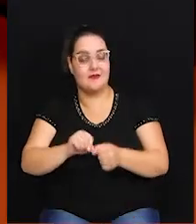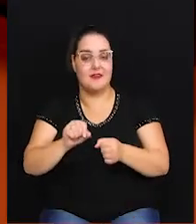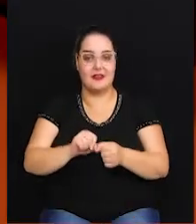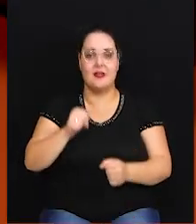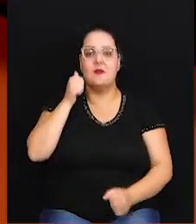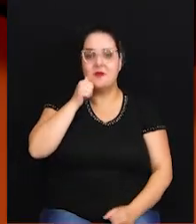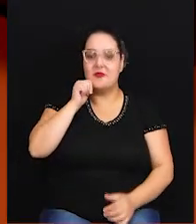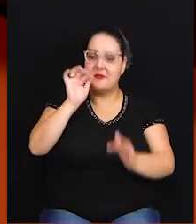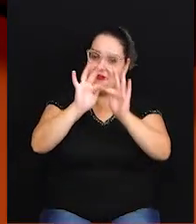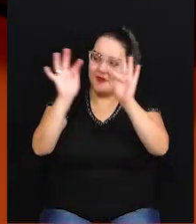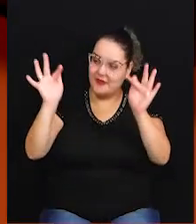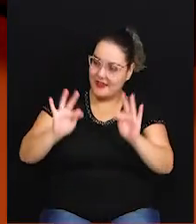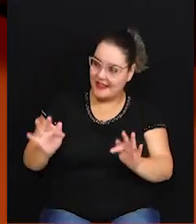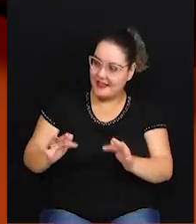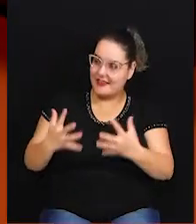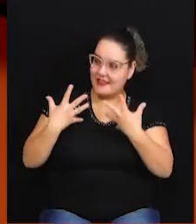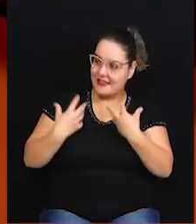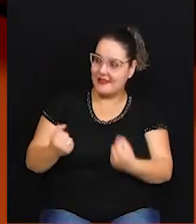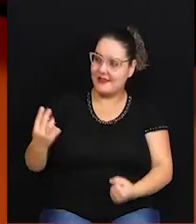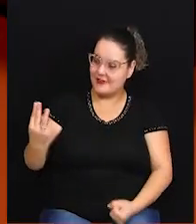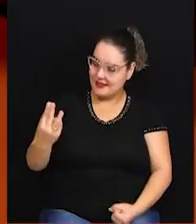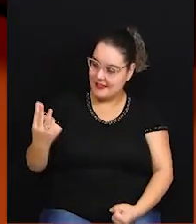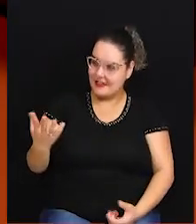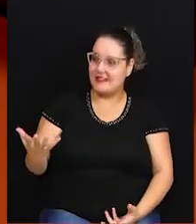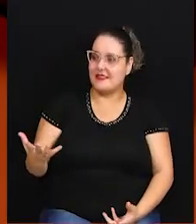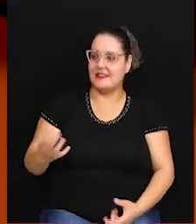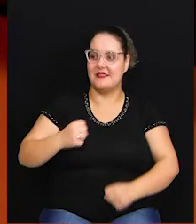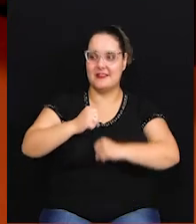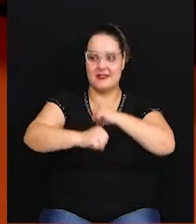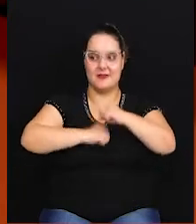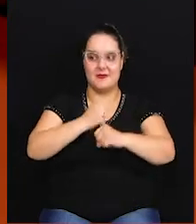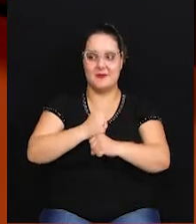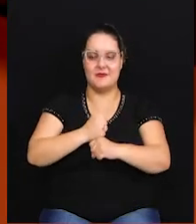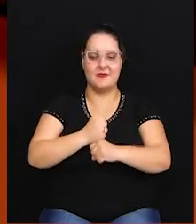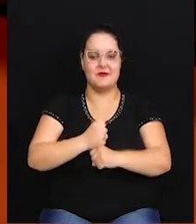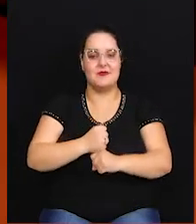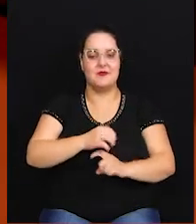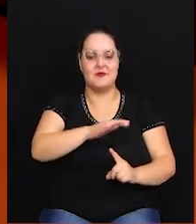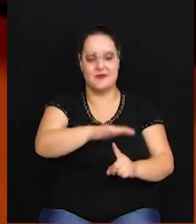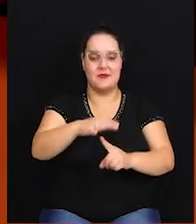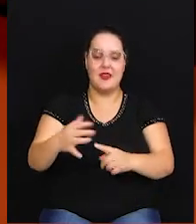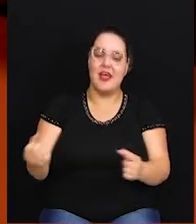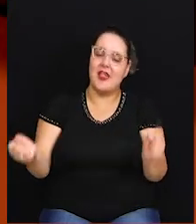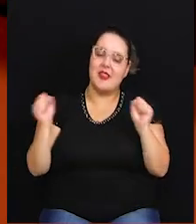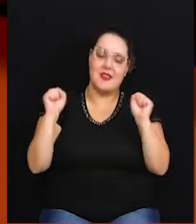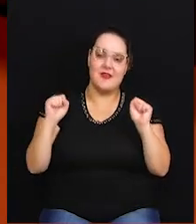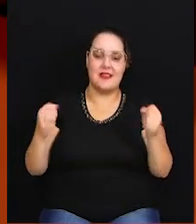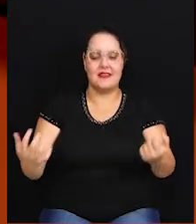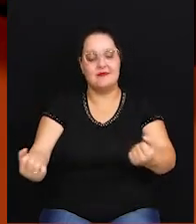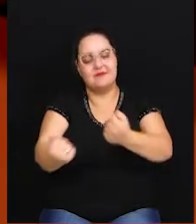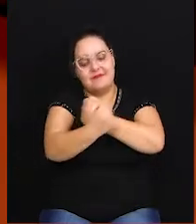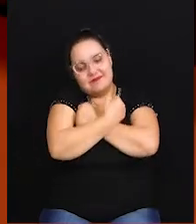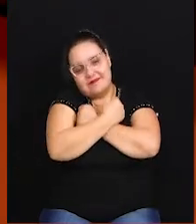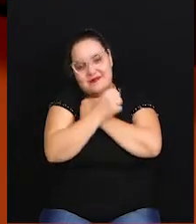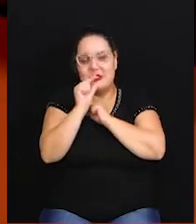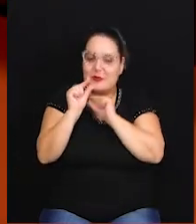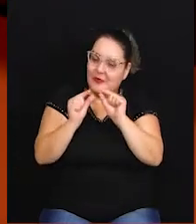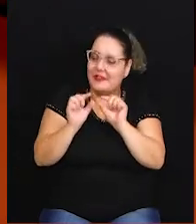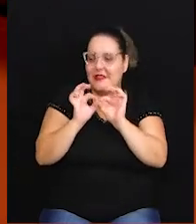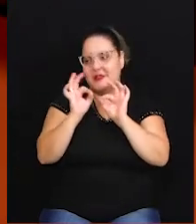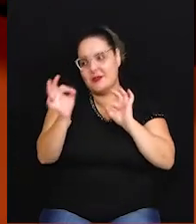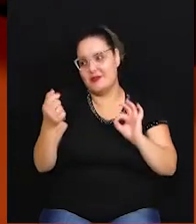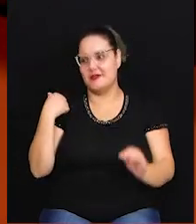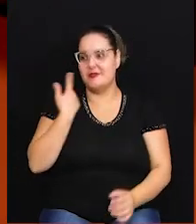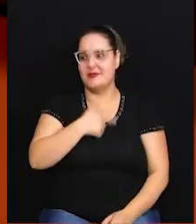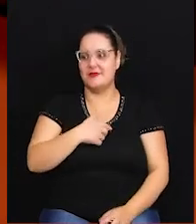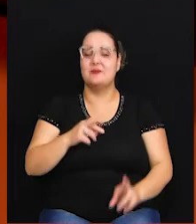mulheres. Então, estou muito feliz de ter recebido vocês três aqui hoje no Giro Ambiental. Adoraria poder dar um abraço em vocês, mas vocês estão um pouquinho longe